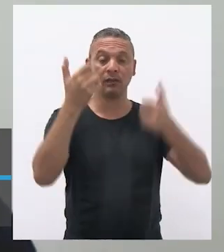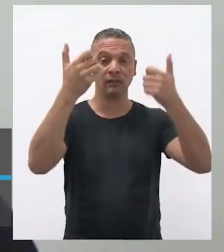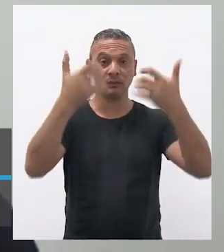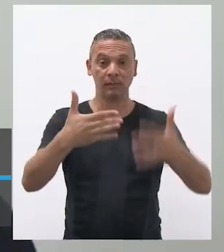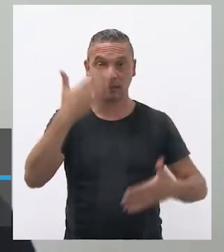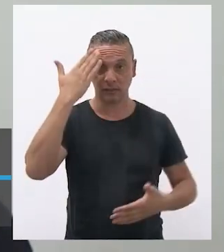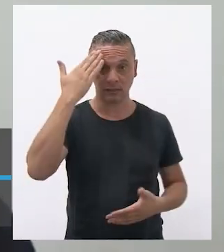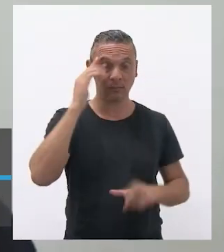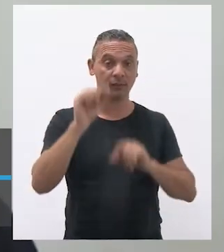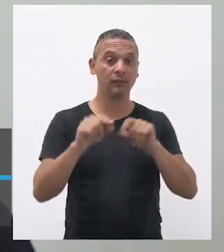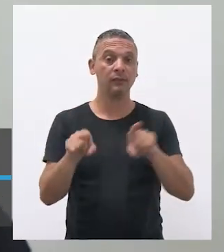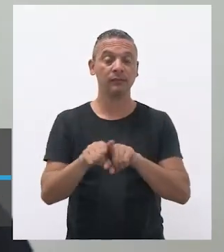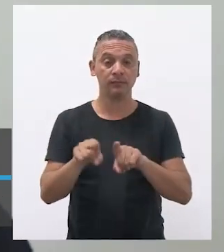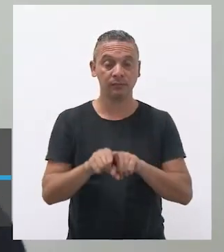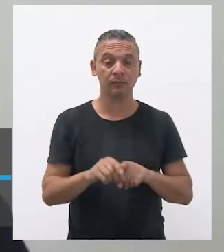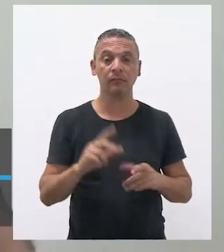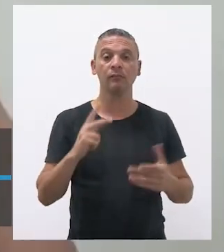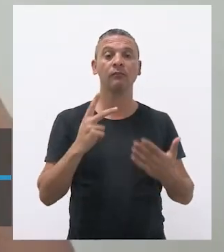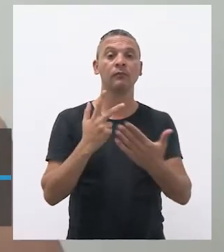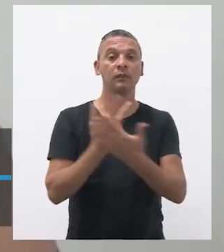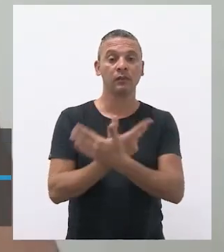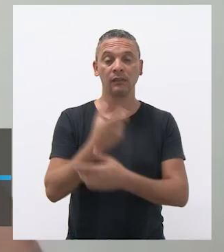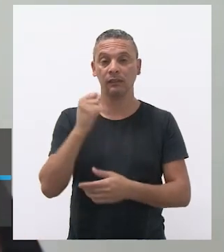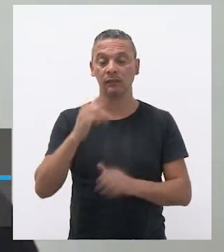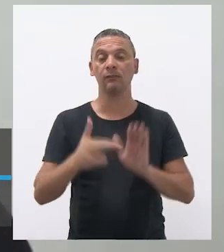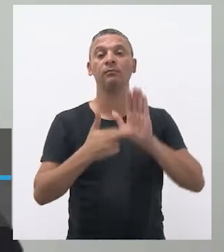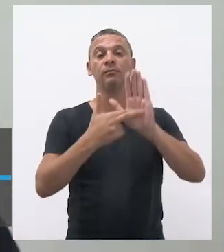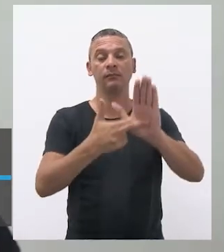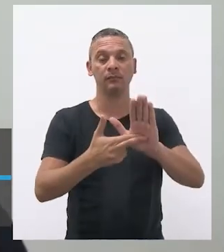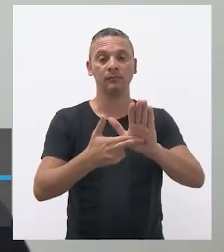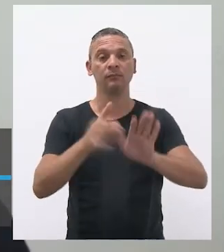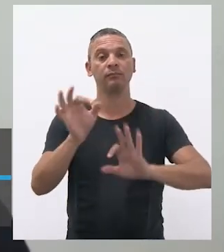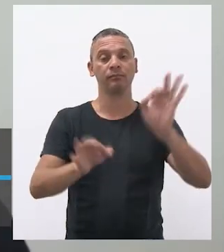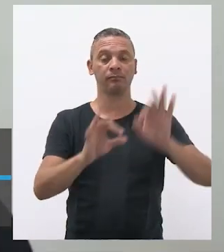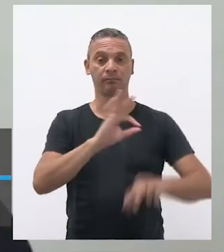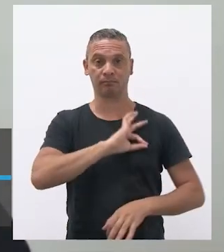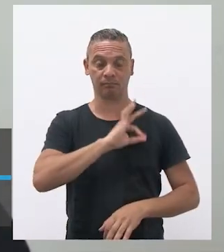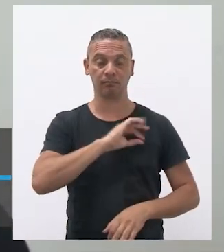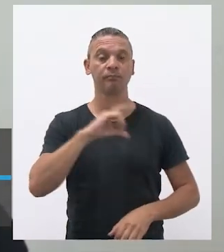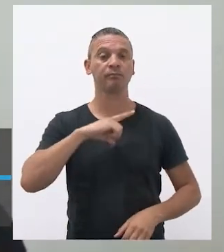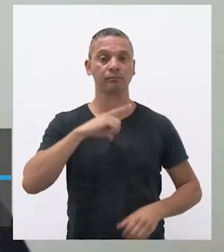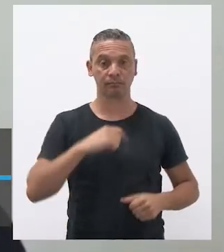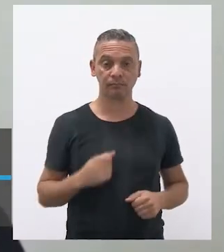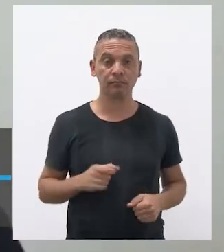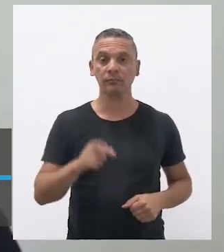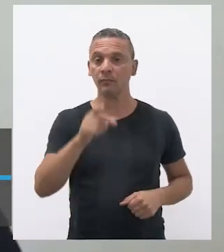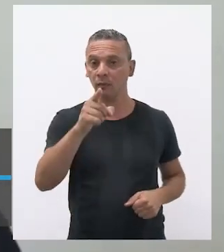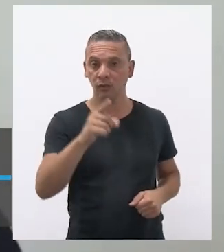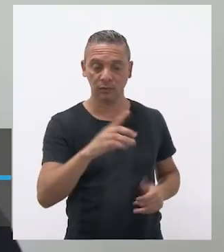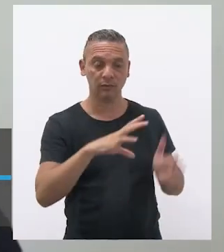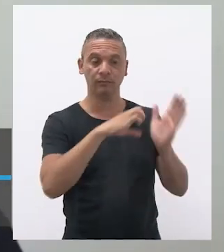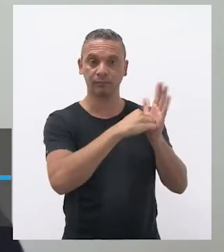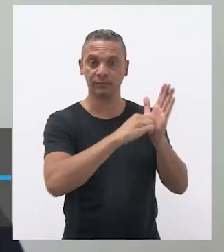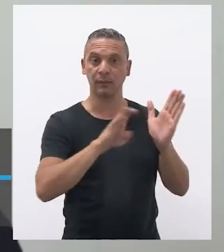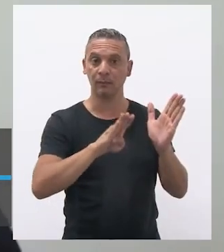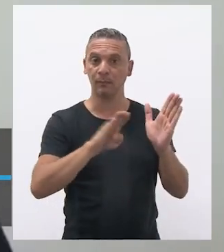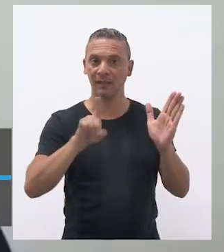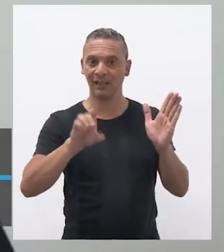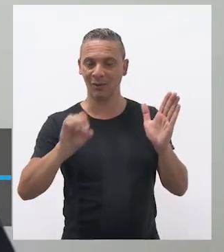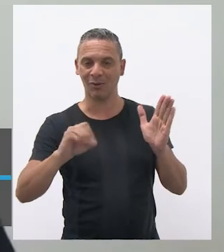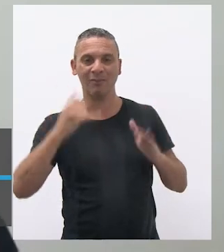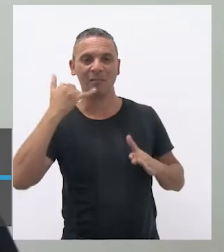serem comprovadas, né? Então, é um desafio muito grande, tanto o reconhecimento por parte das próprias mulheres